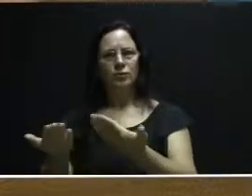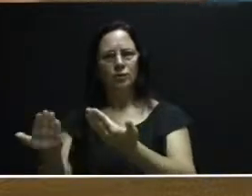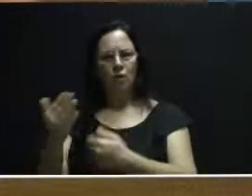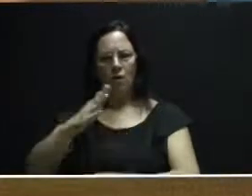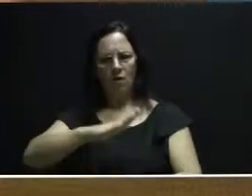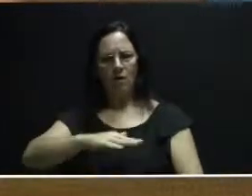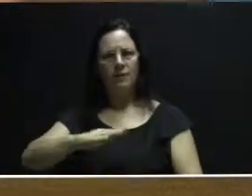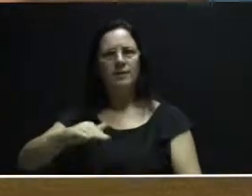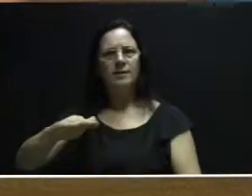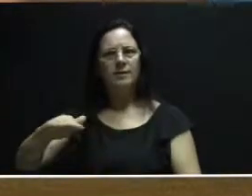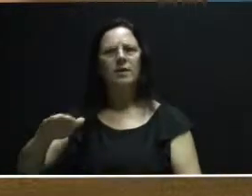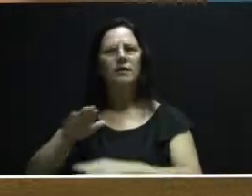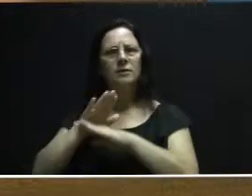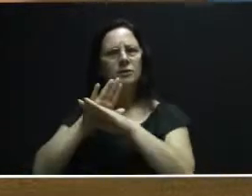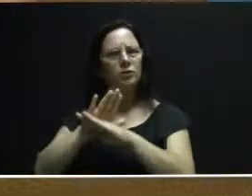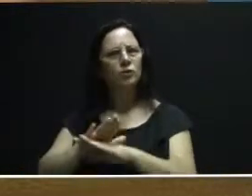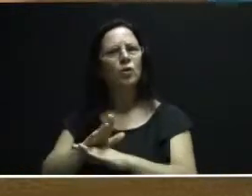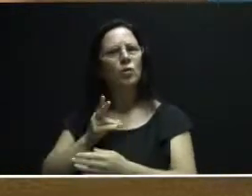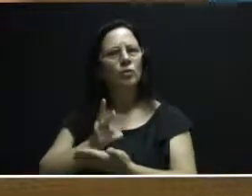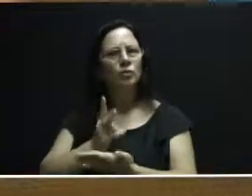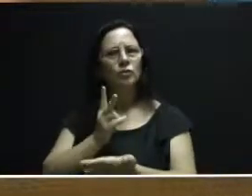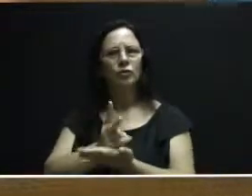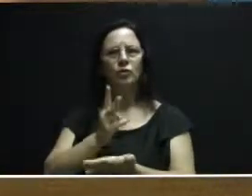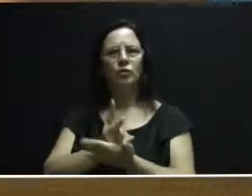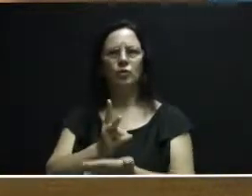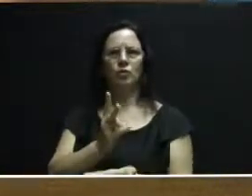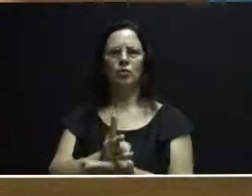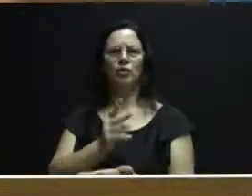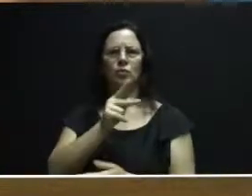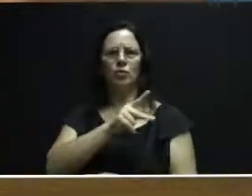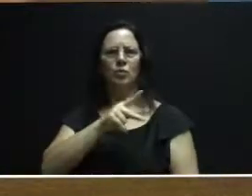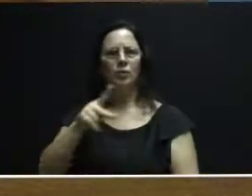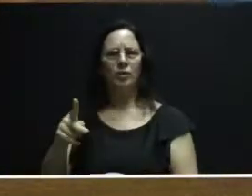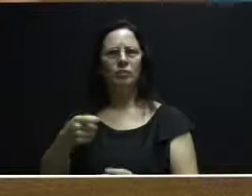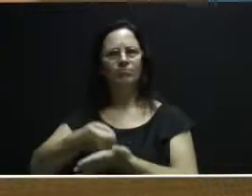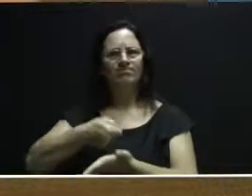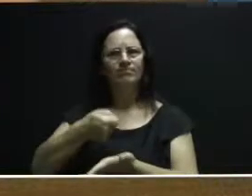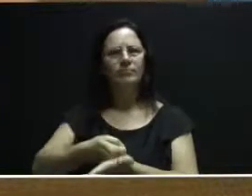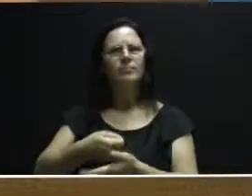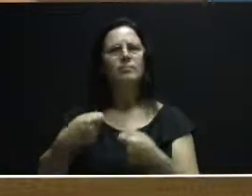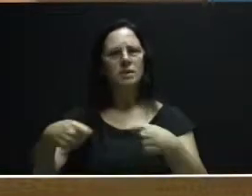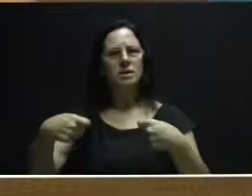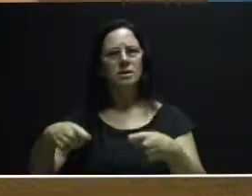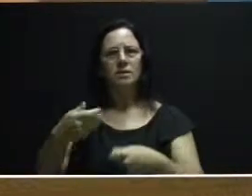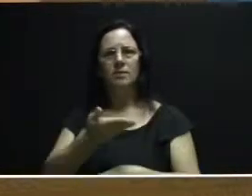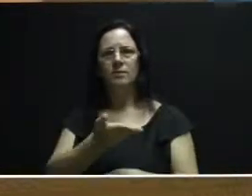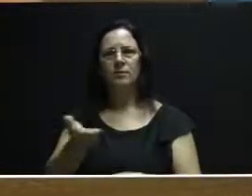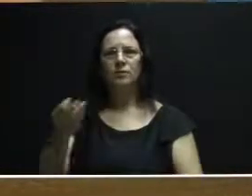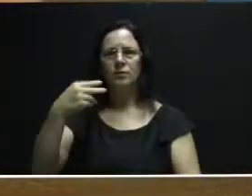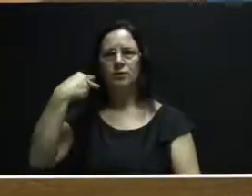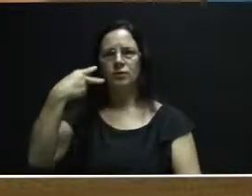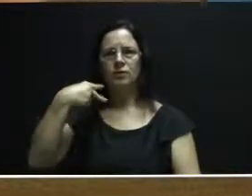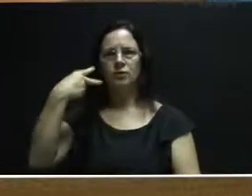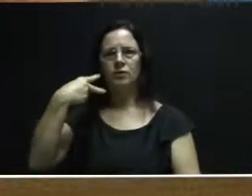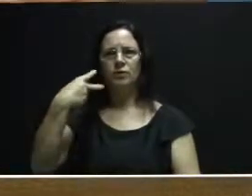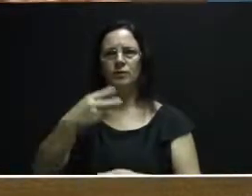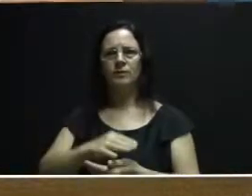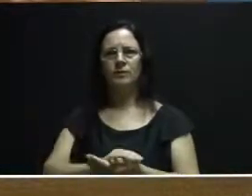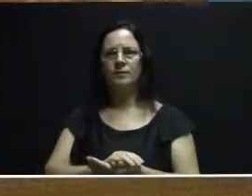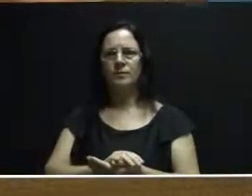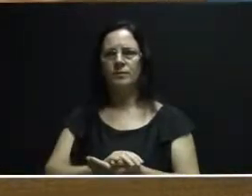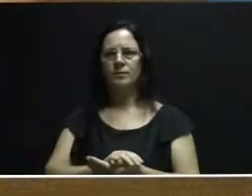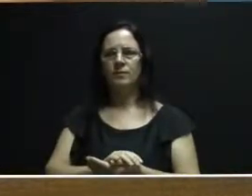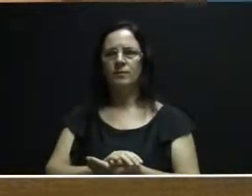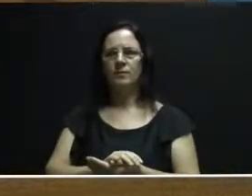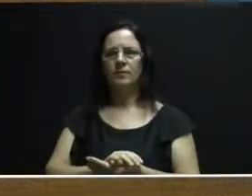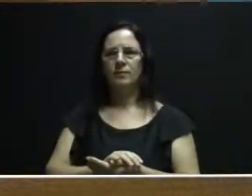nossos adolescentes, continue ajudando os professores que estão aí na luta, porque nós precisamos de vocês também. Tá? Não é só o